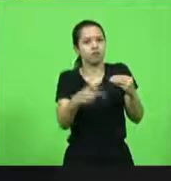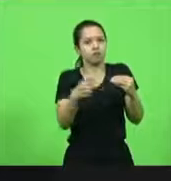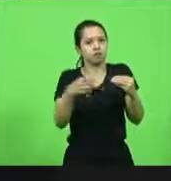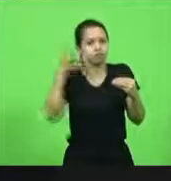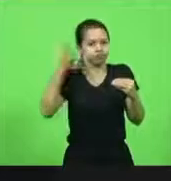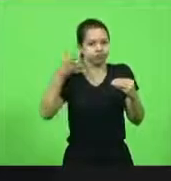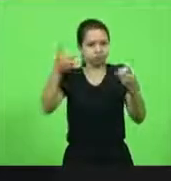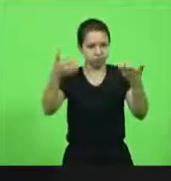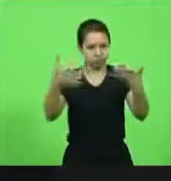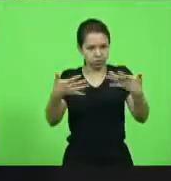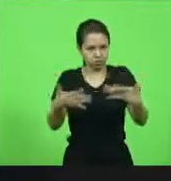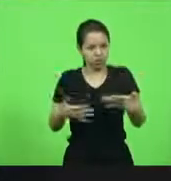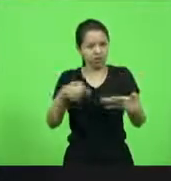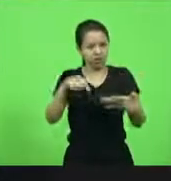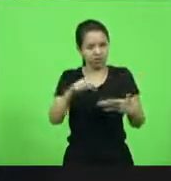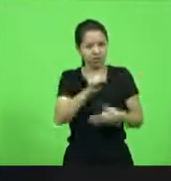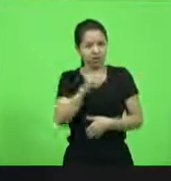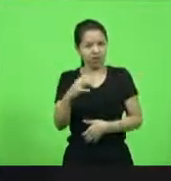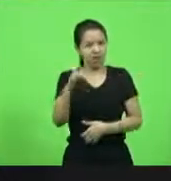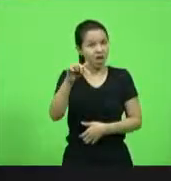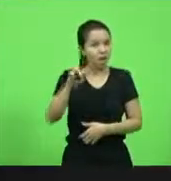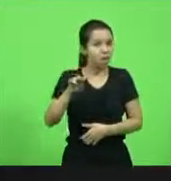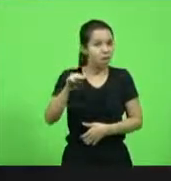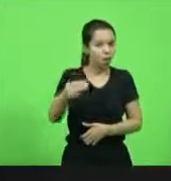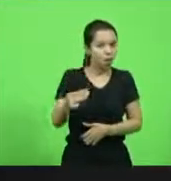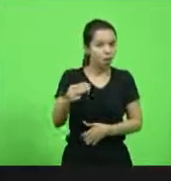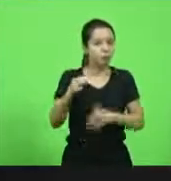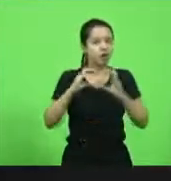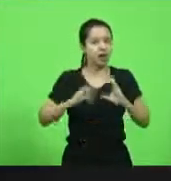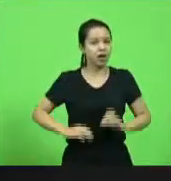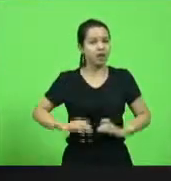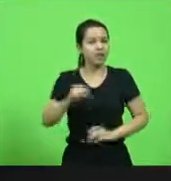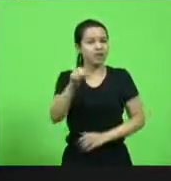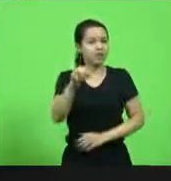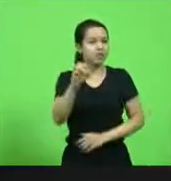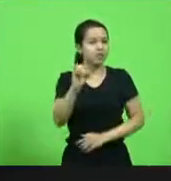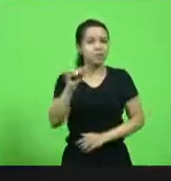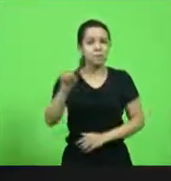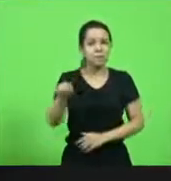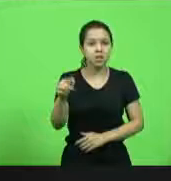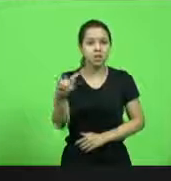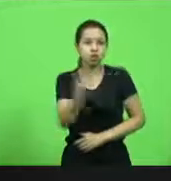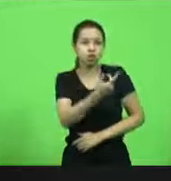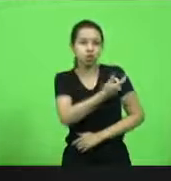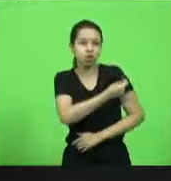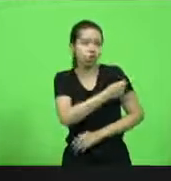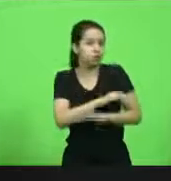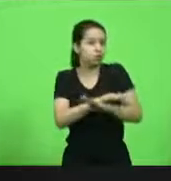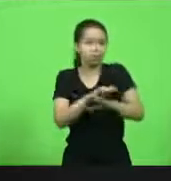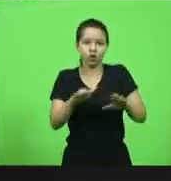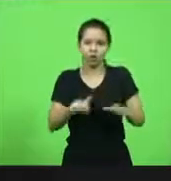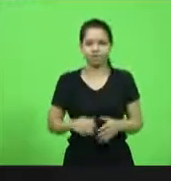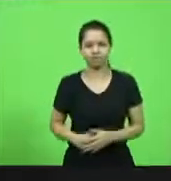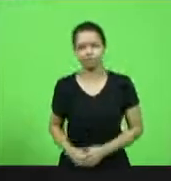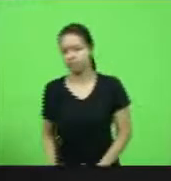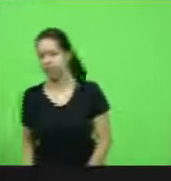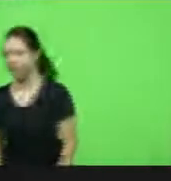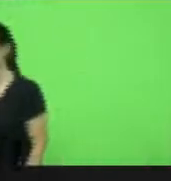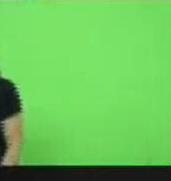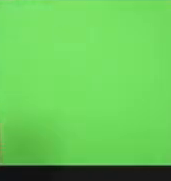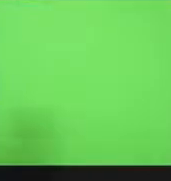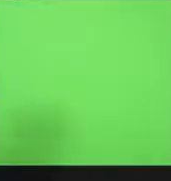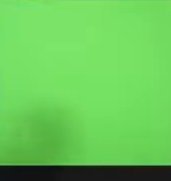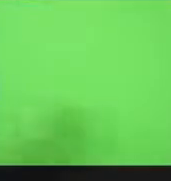Catarina, com 7 milhões de cidadãos, apenas 70 mil doses aplicadas. Eu quero lamentar